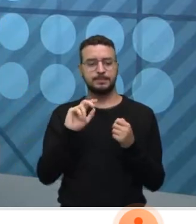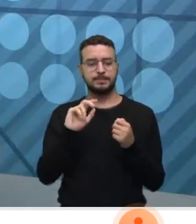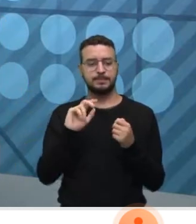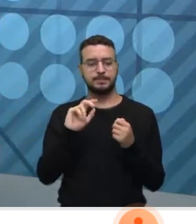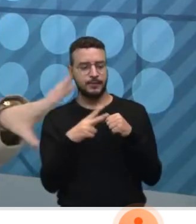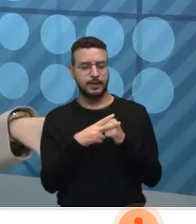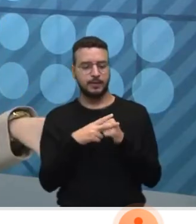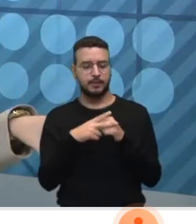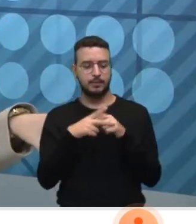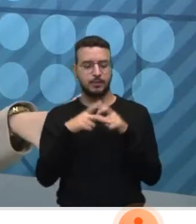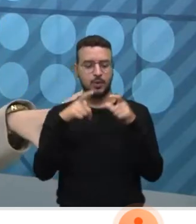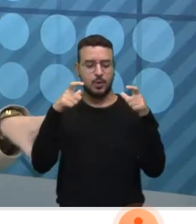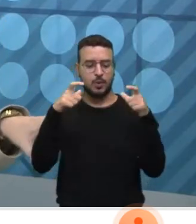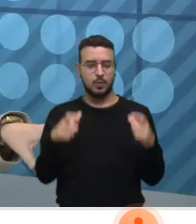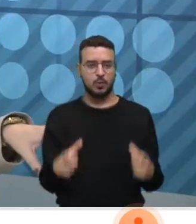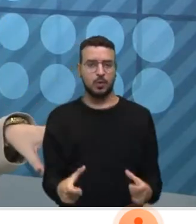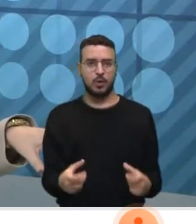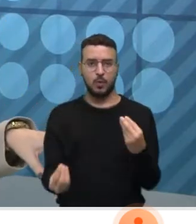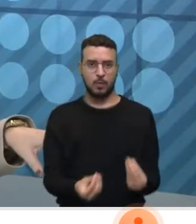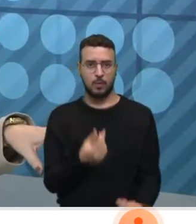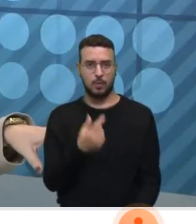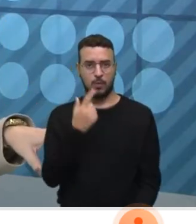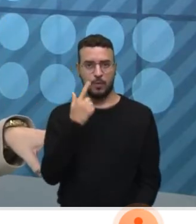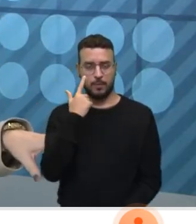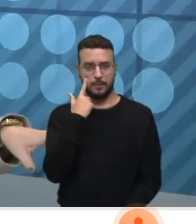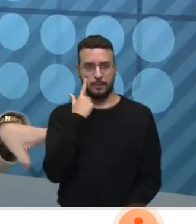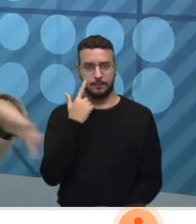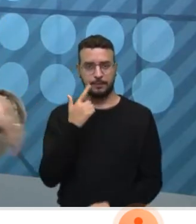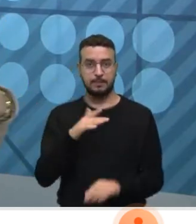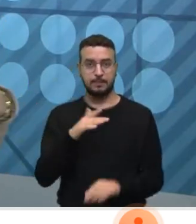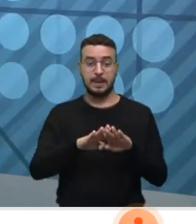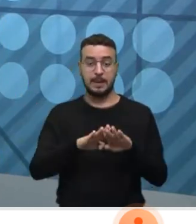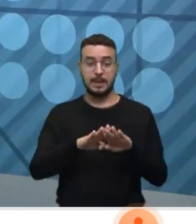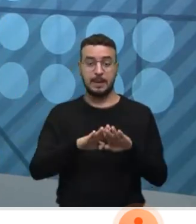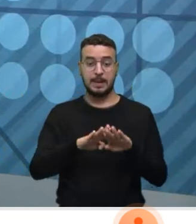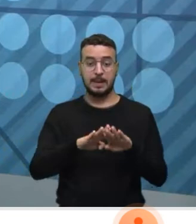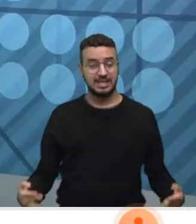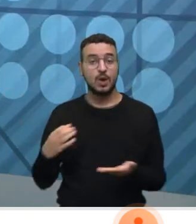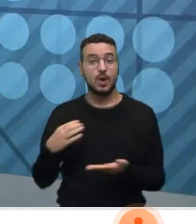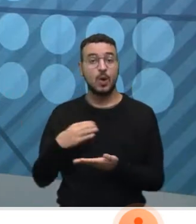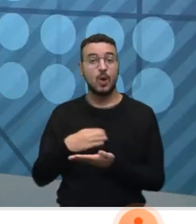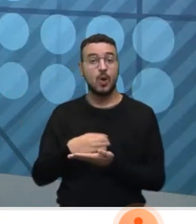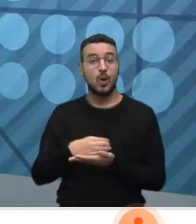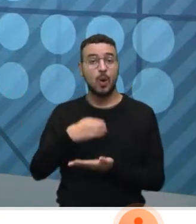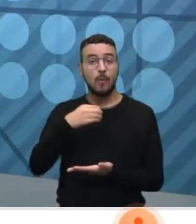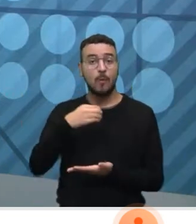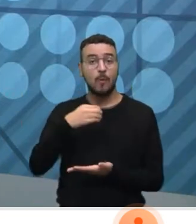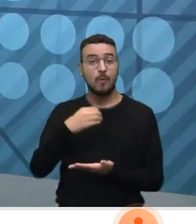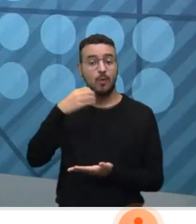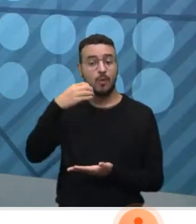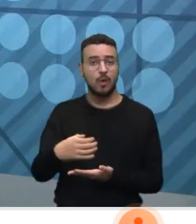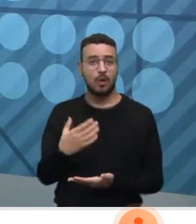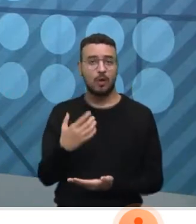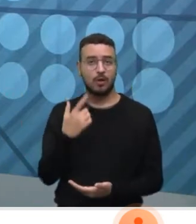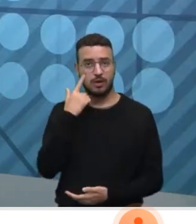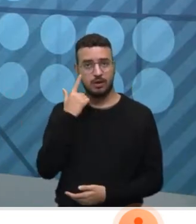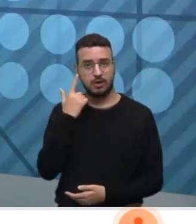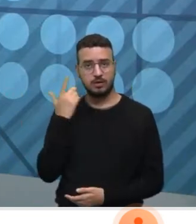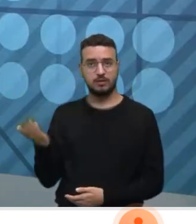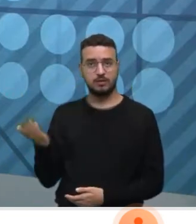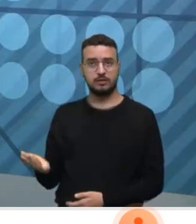colocar os copos na mesa, tá? Então, colocar copos em cima da mesa.